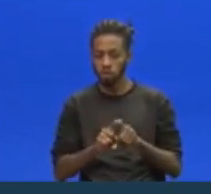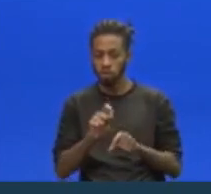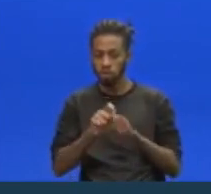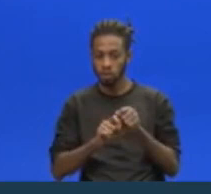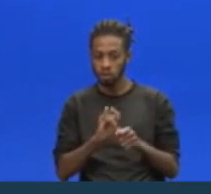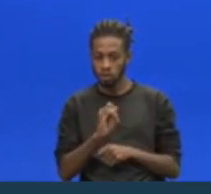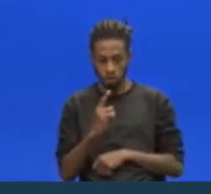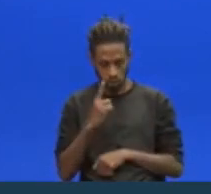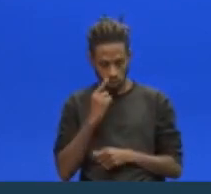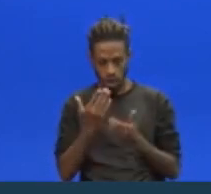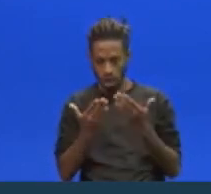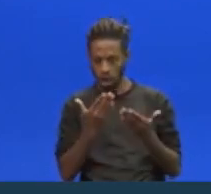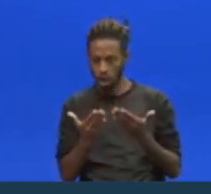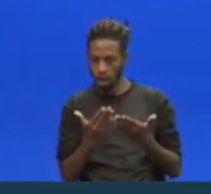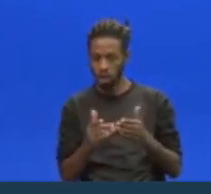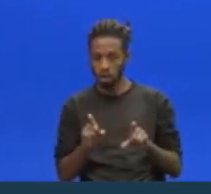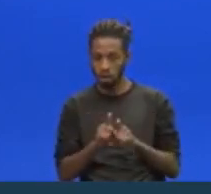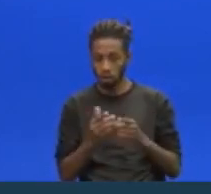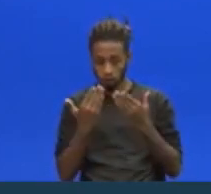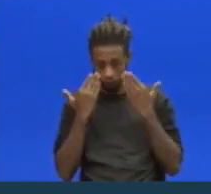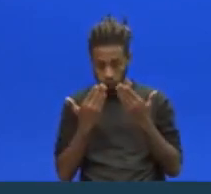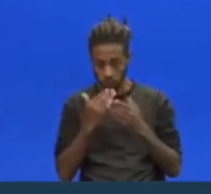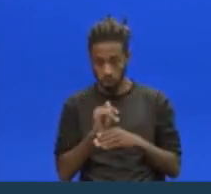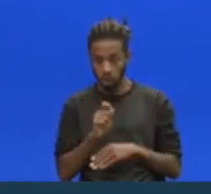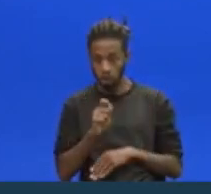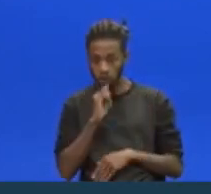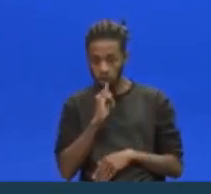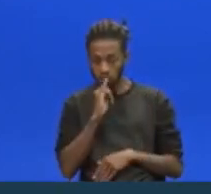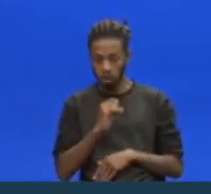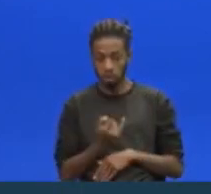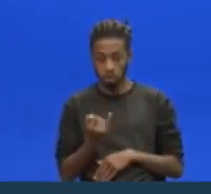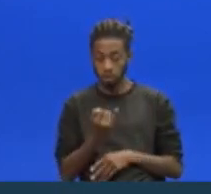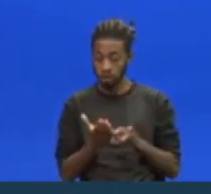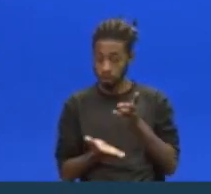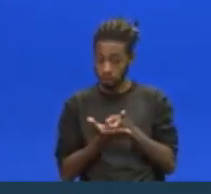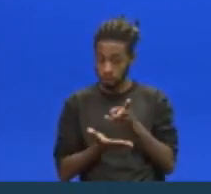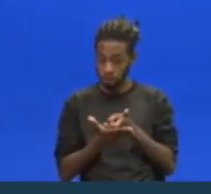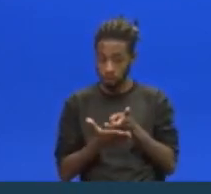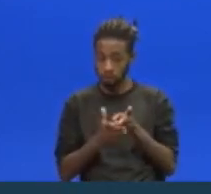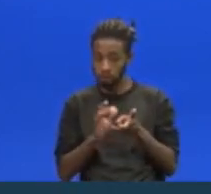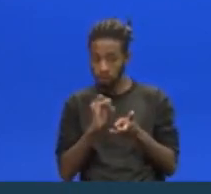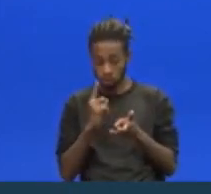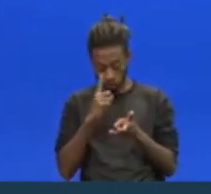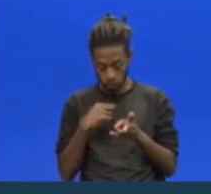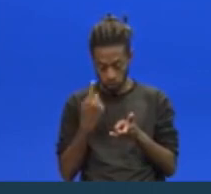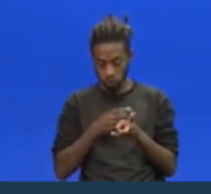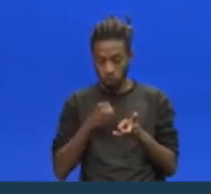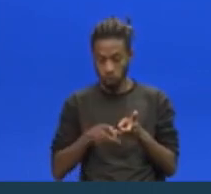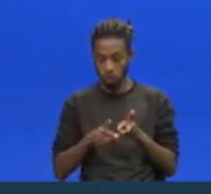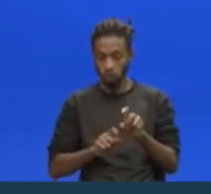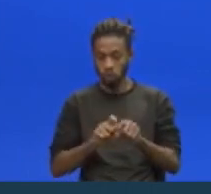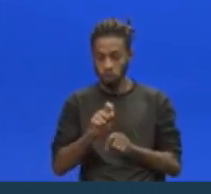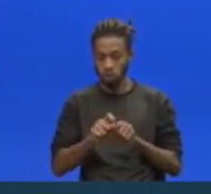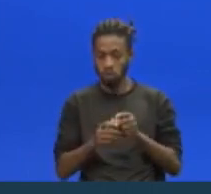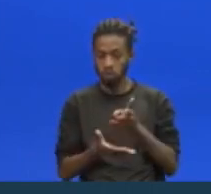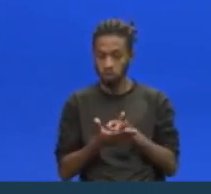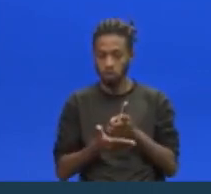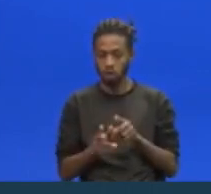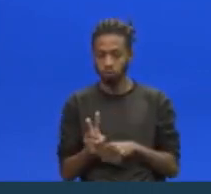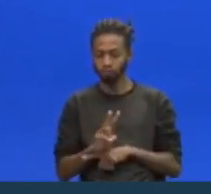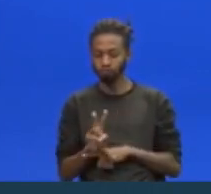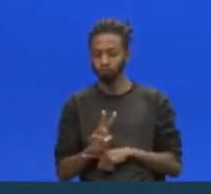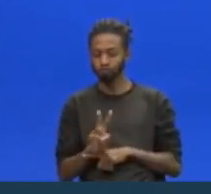elas associados. A gente viu, na verdade, que é extremamente importante que nós mantenhamos uma